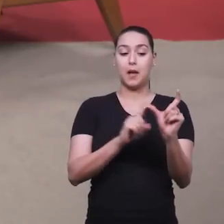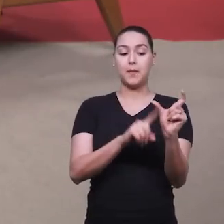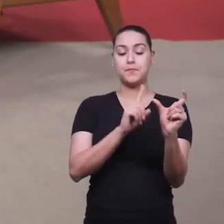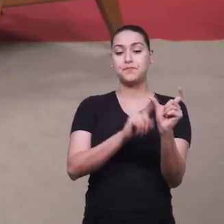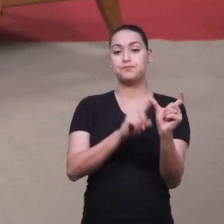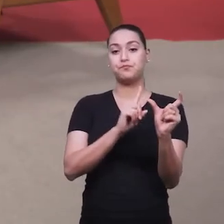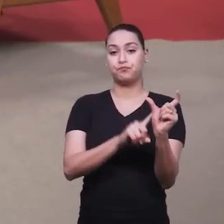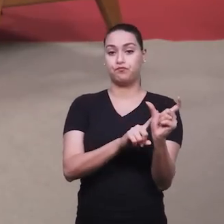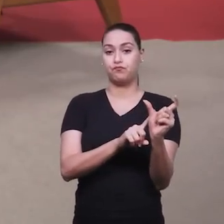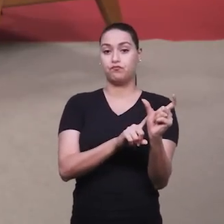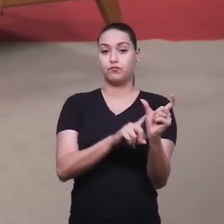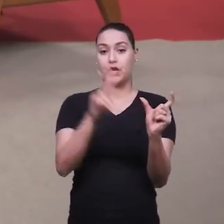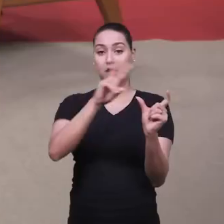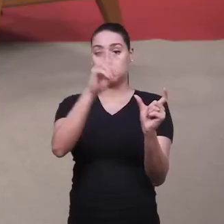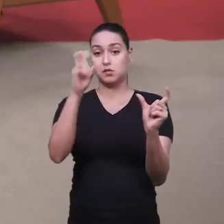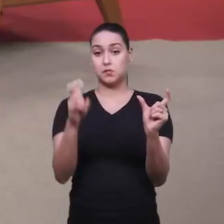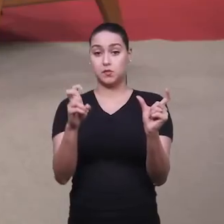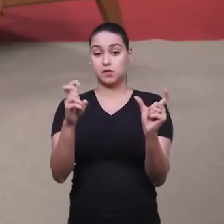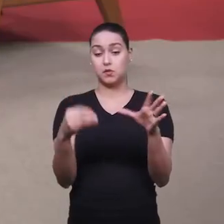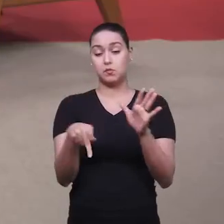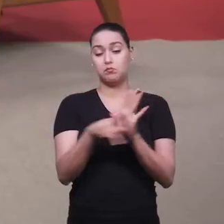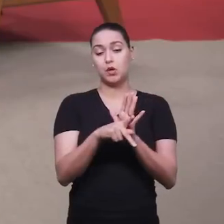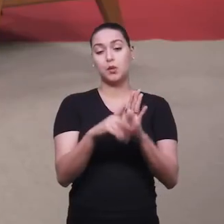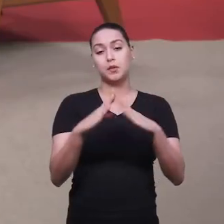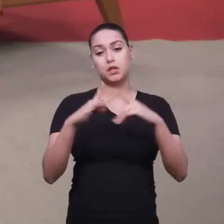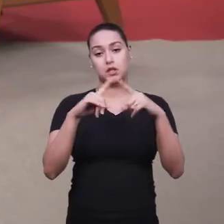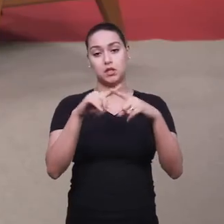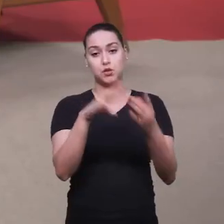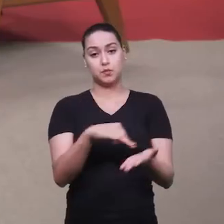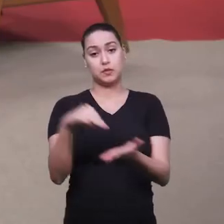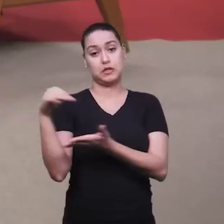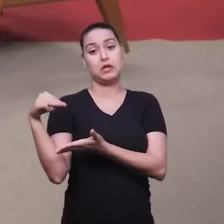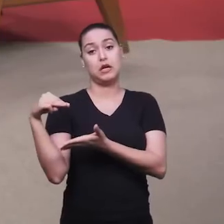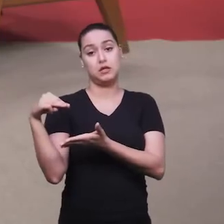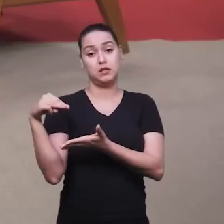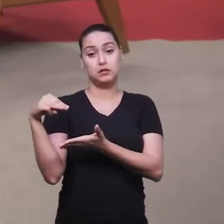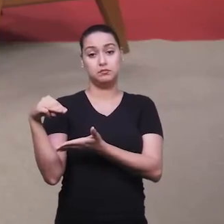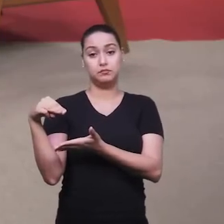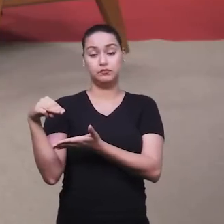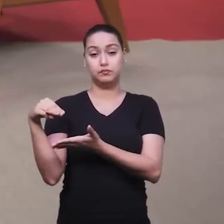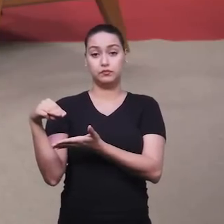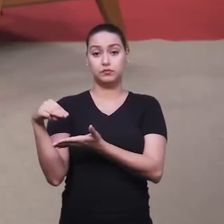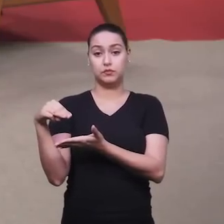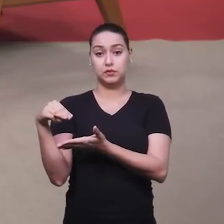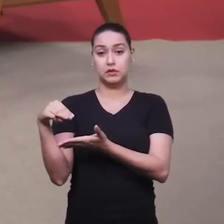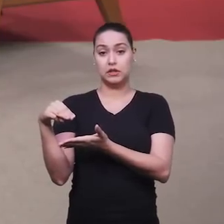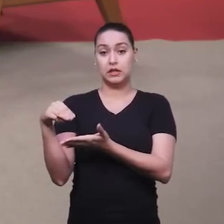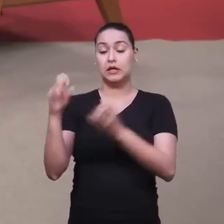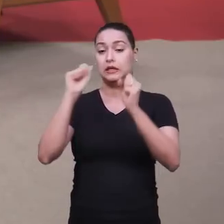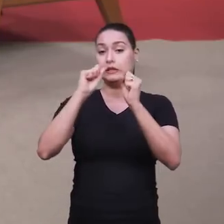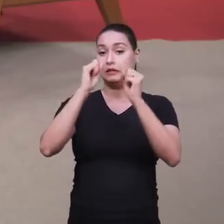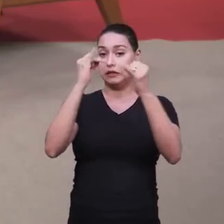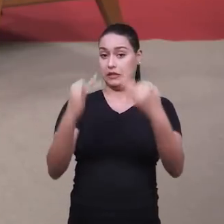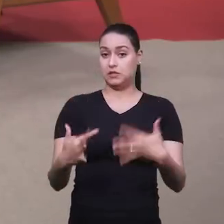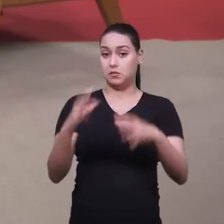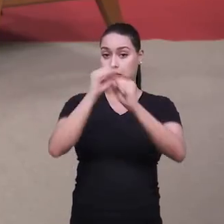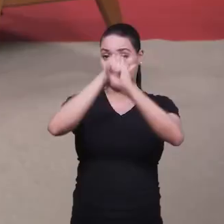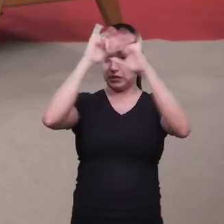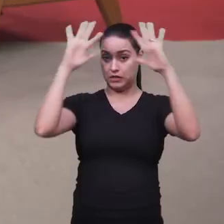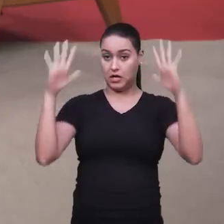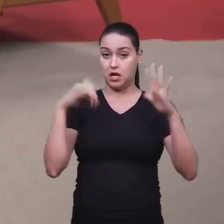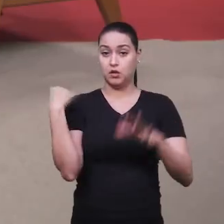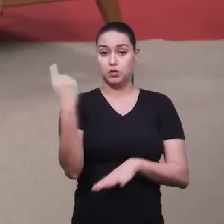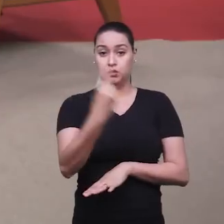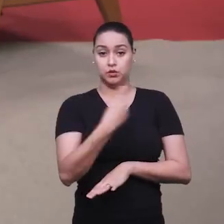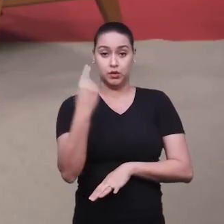uma expressão que é muito nossa, da Igreja Cristã Maranata, e que deixa muito claro